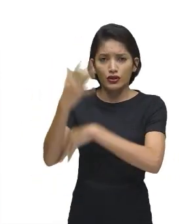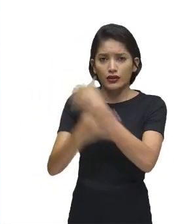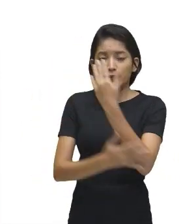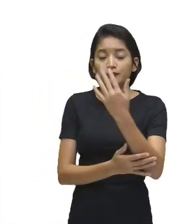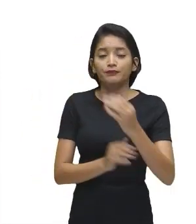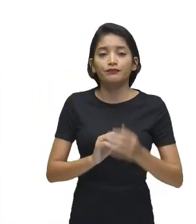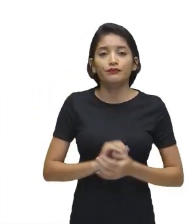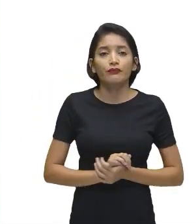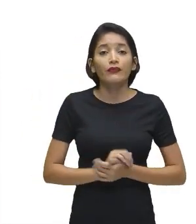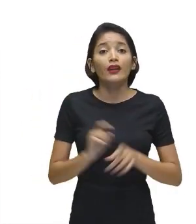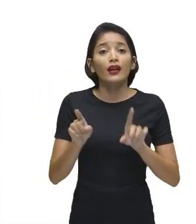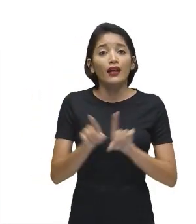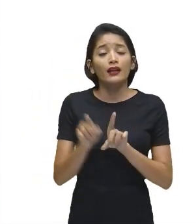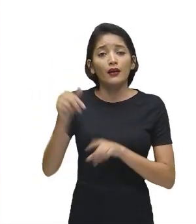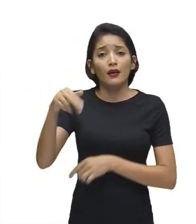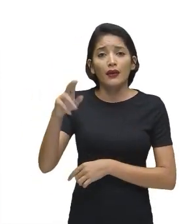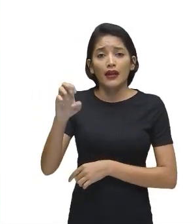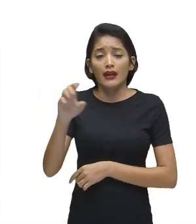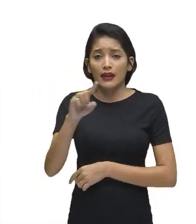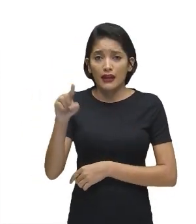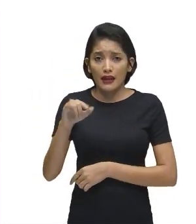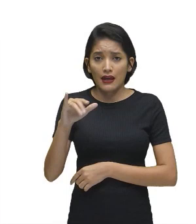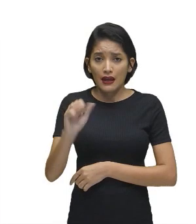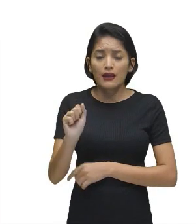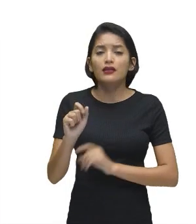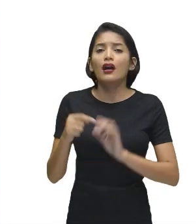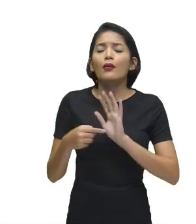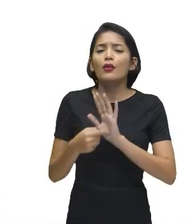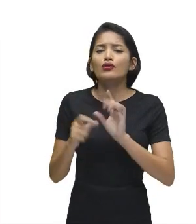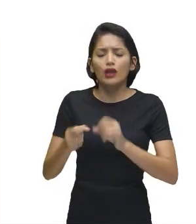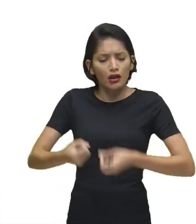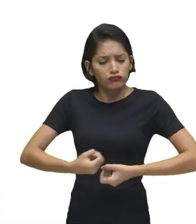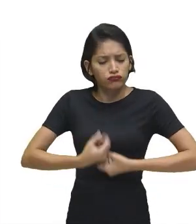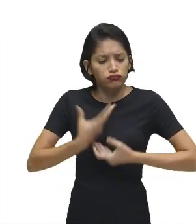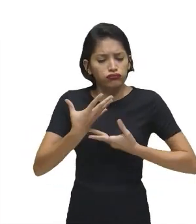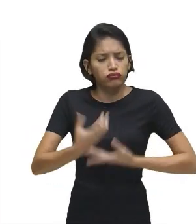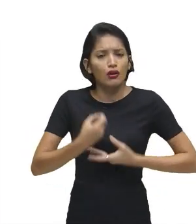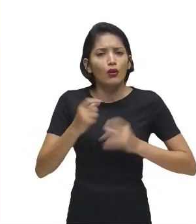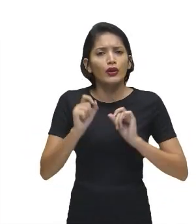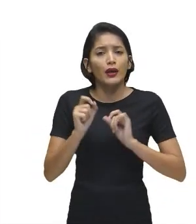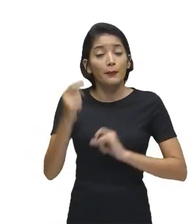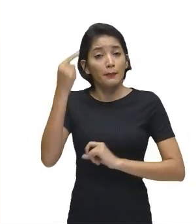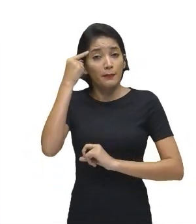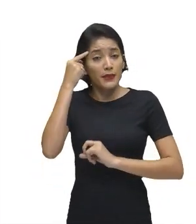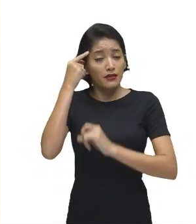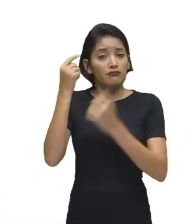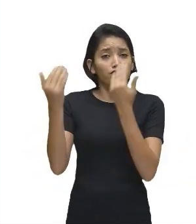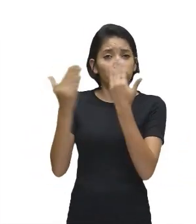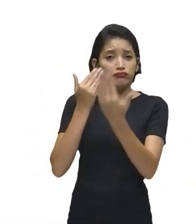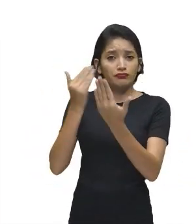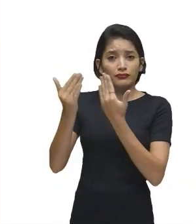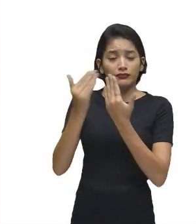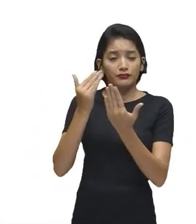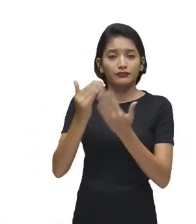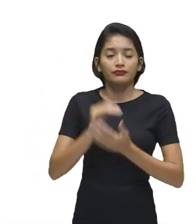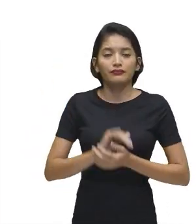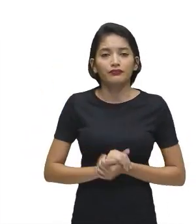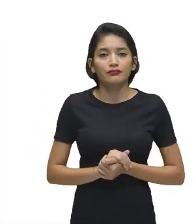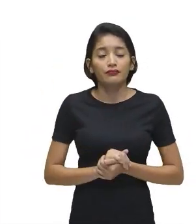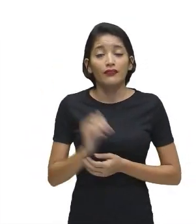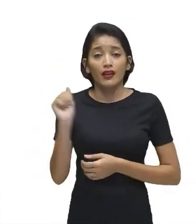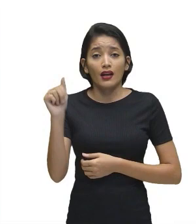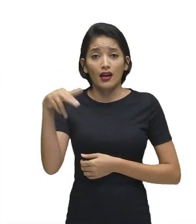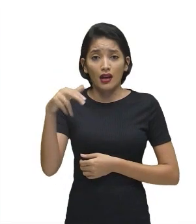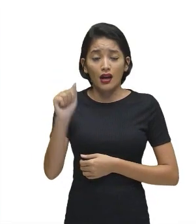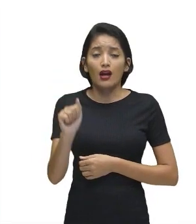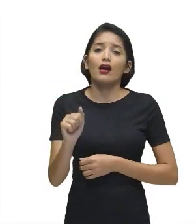da Escola Estadual Coronel Fiuza, o expressionismo no domínio psicológico. Muito bem. Ana Flávia,